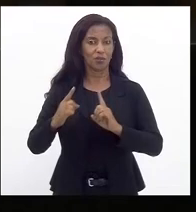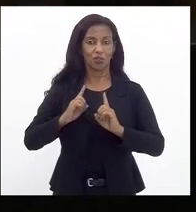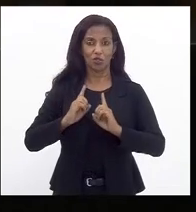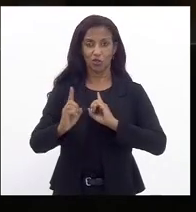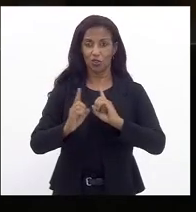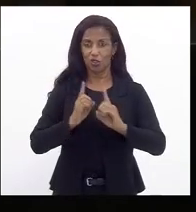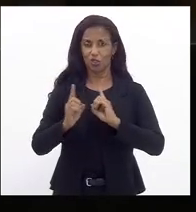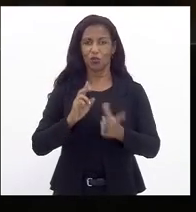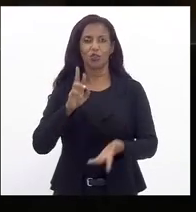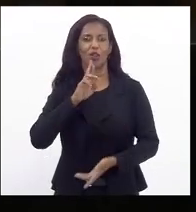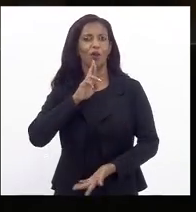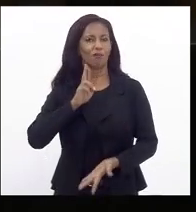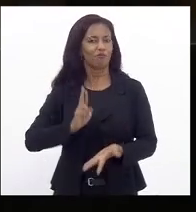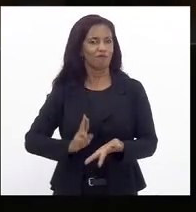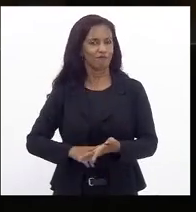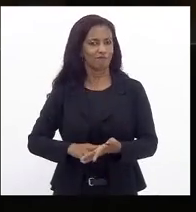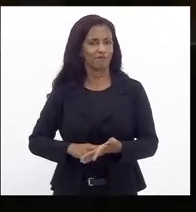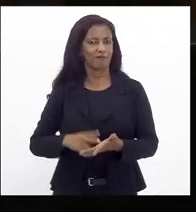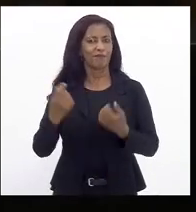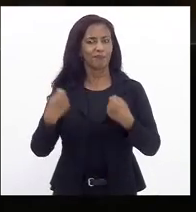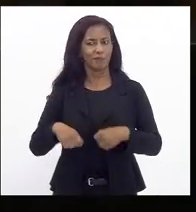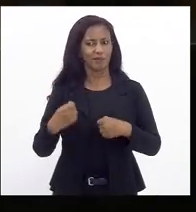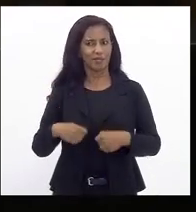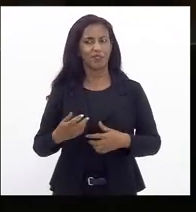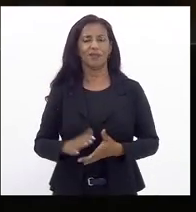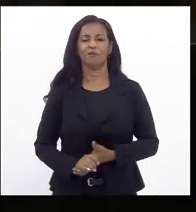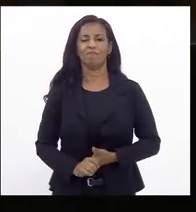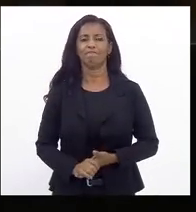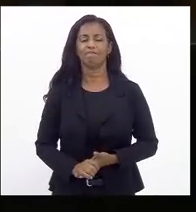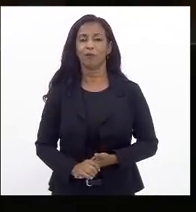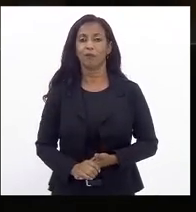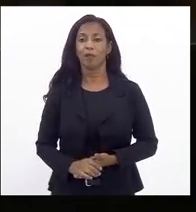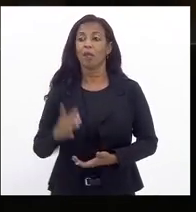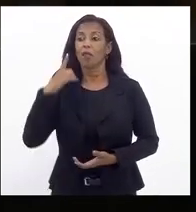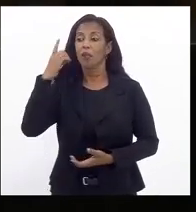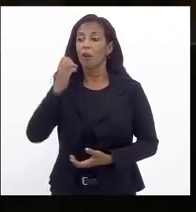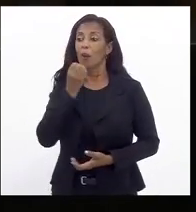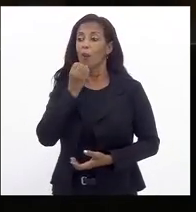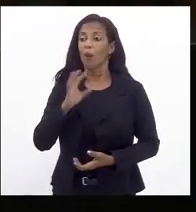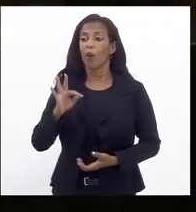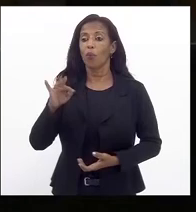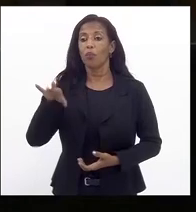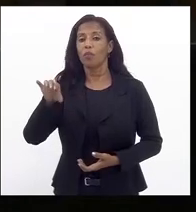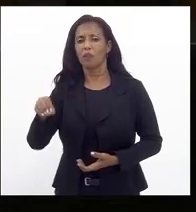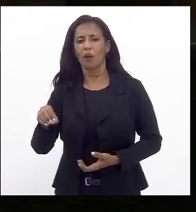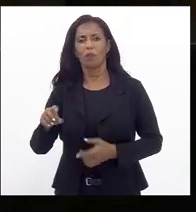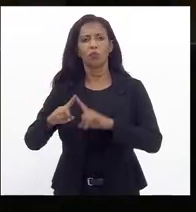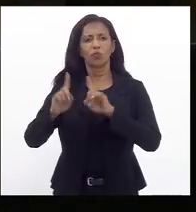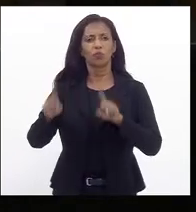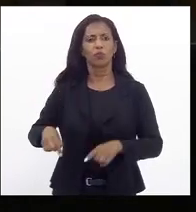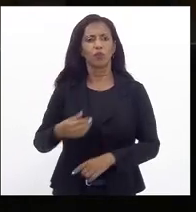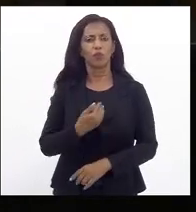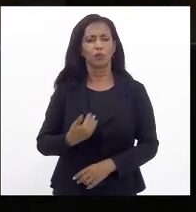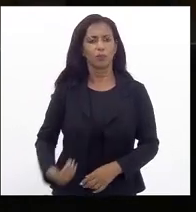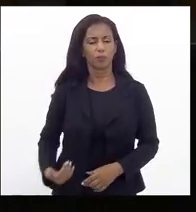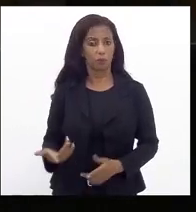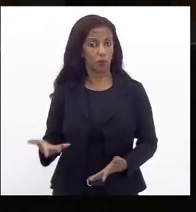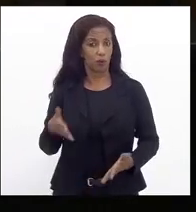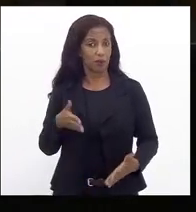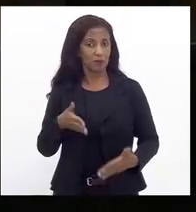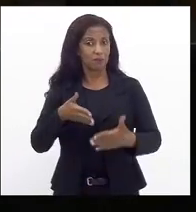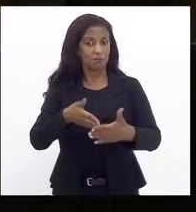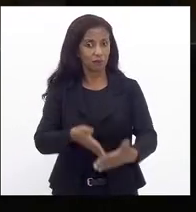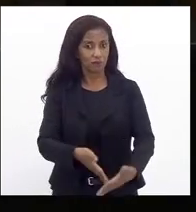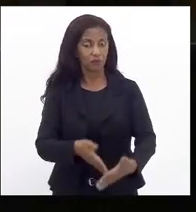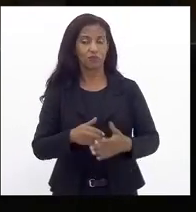discussão realmente não salvaguardou Deputado bom tempo os servidores e servidoras públicas então É